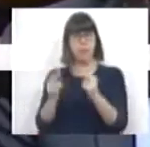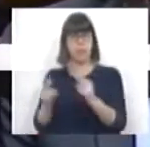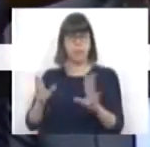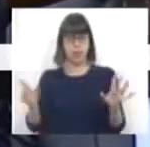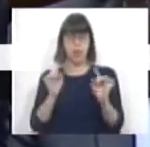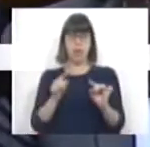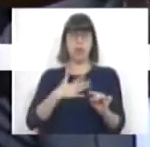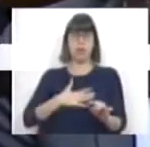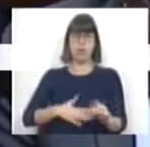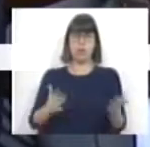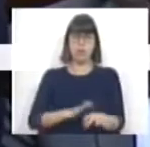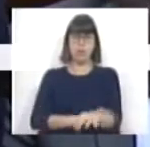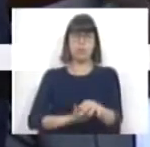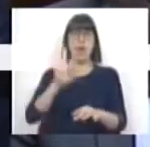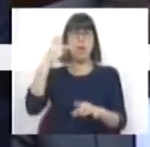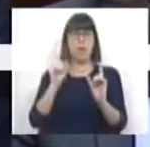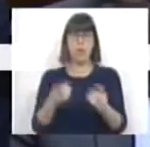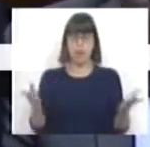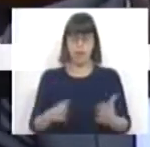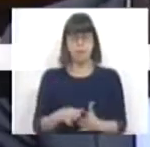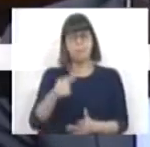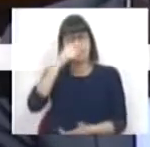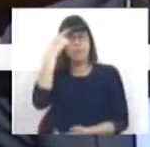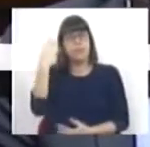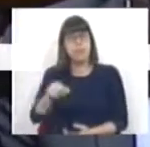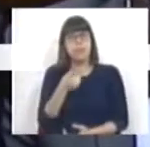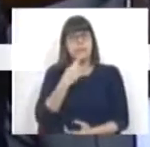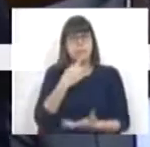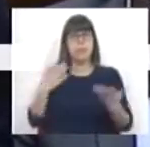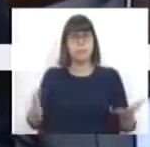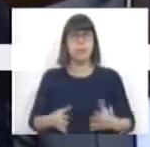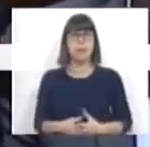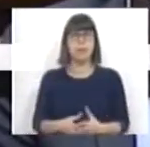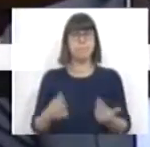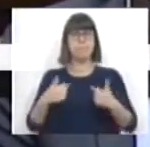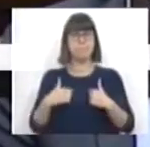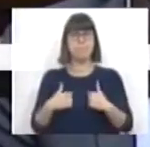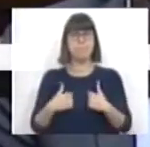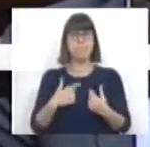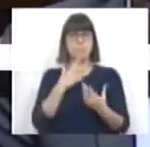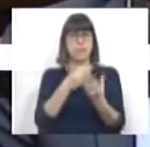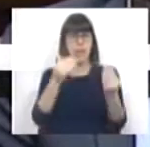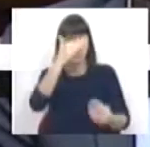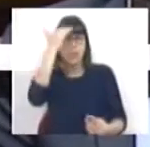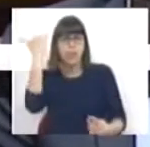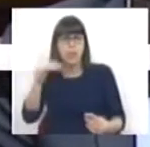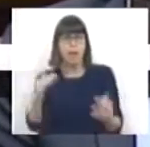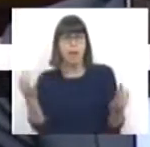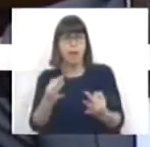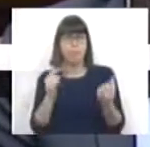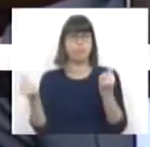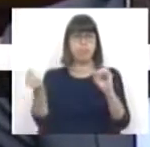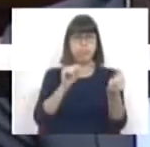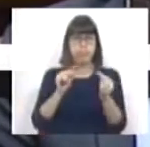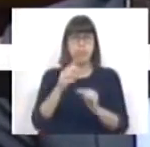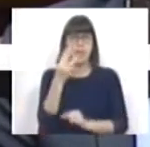finança, porque é isso que nós queremos que aconteça. É muito difícil perceber que nós tínhamos tido tanta dificuldade em